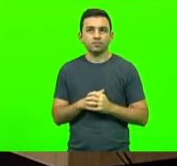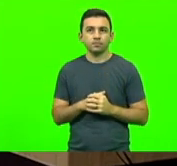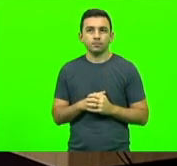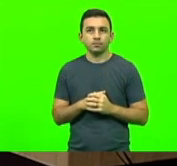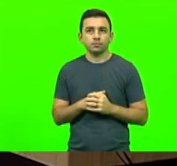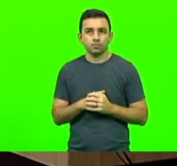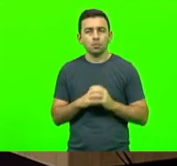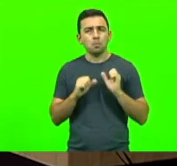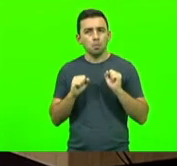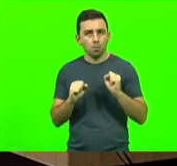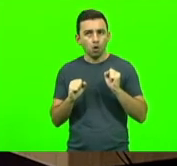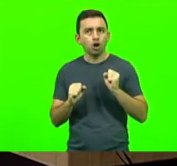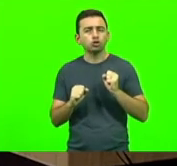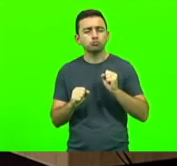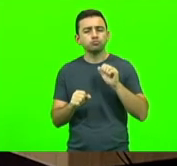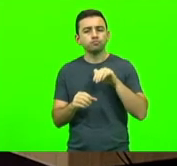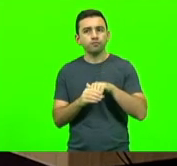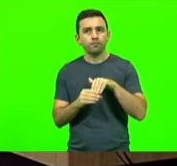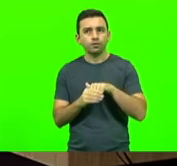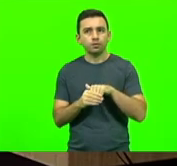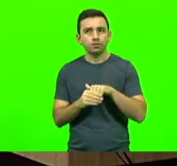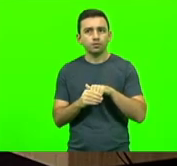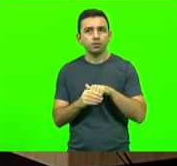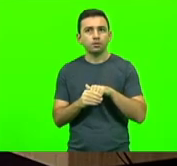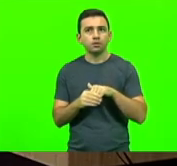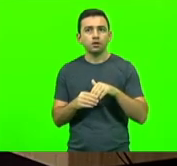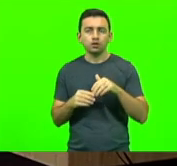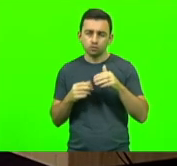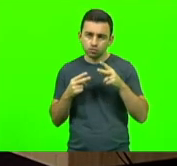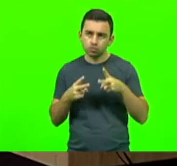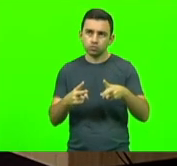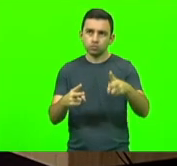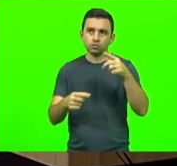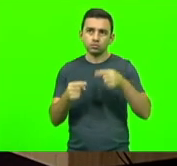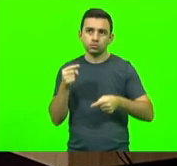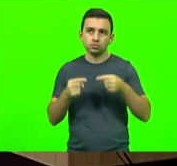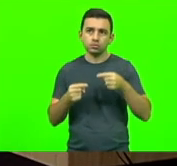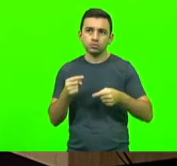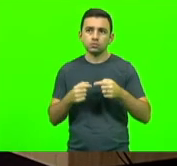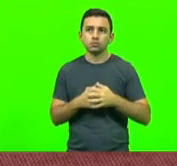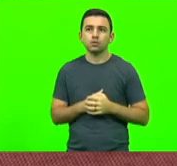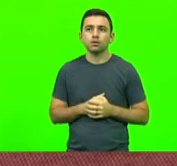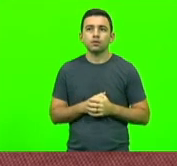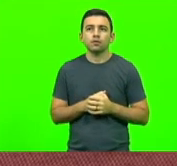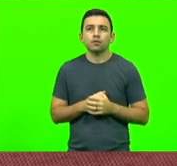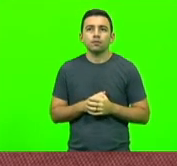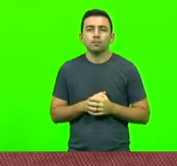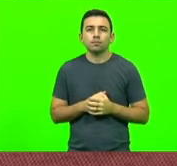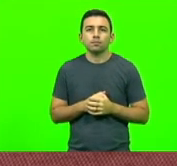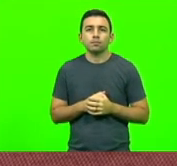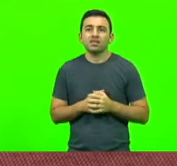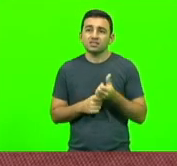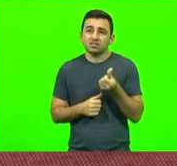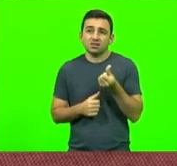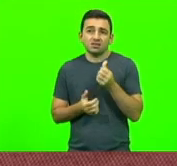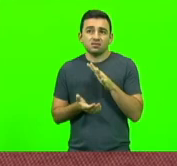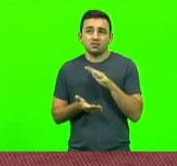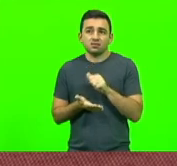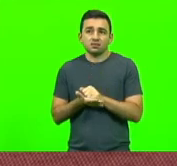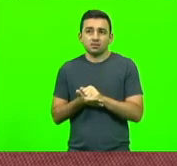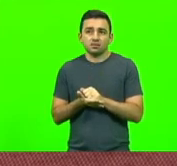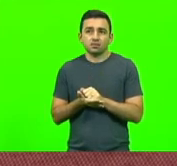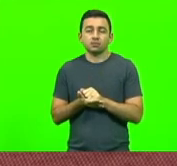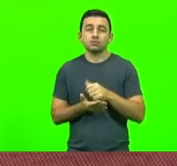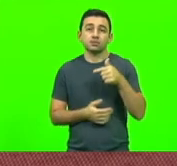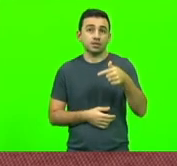fazer o seu direito de voto. Pela hora, presidente. E continua a discussão. Mas a abertura do painel, 6 ainda inscritos para falar? 7